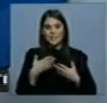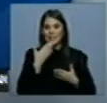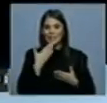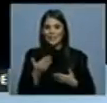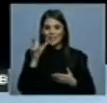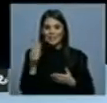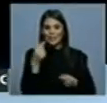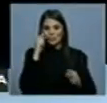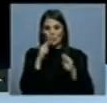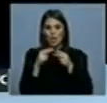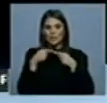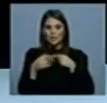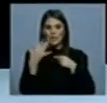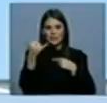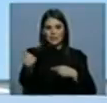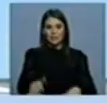Obrigado, Até Estela. para a semana.